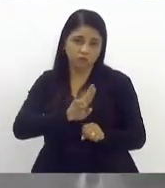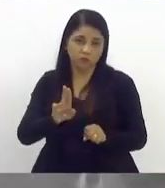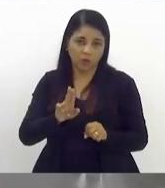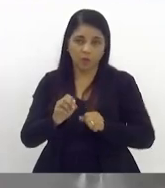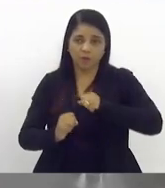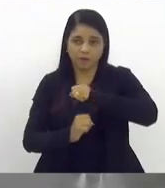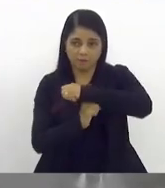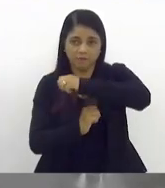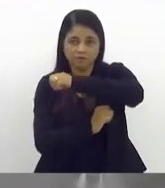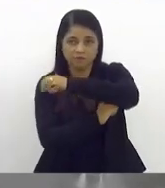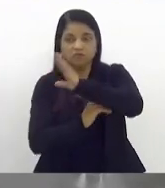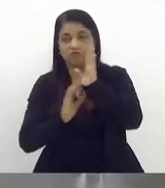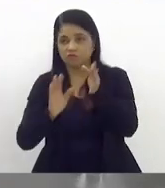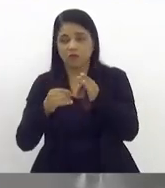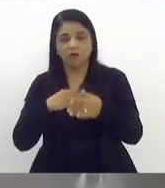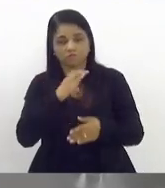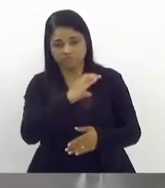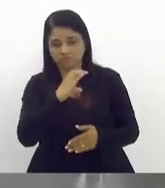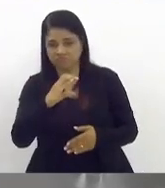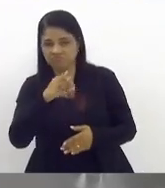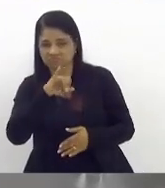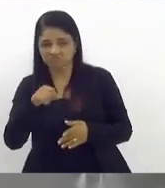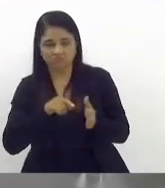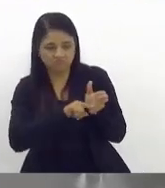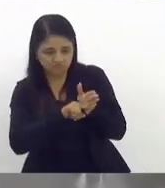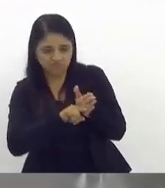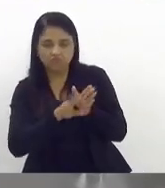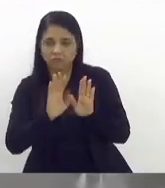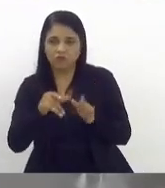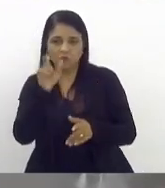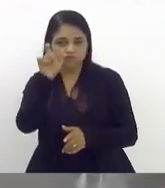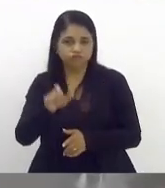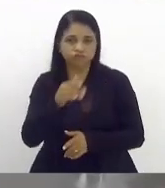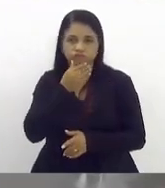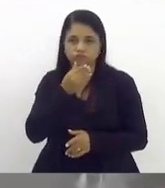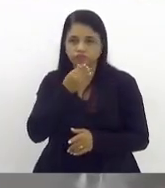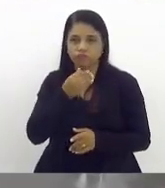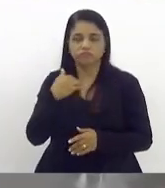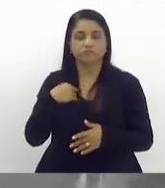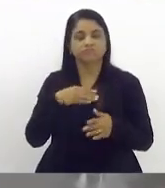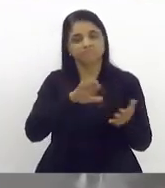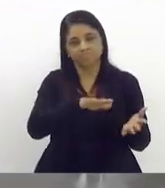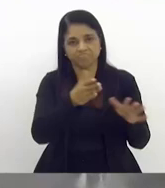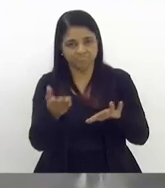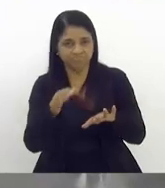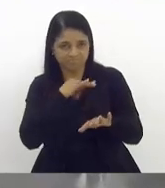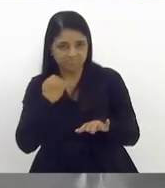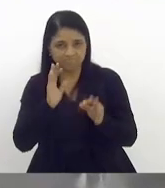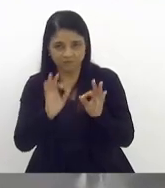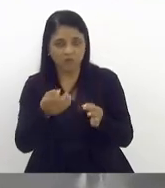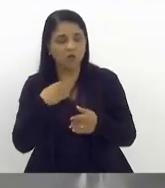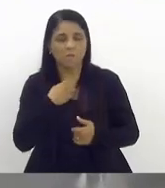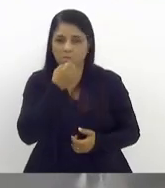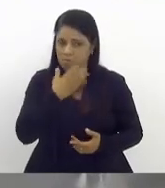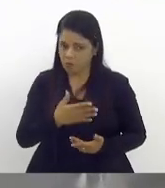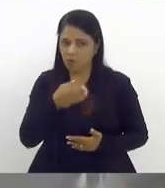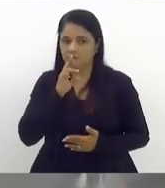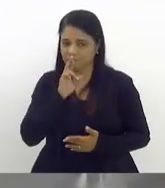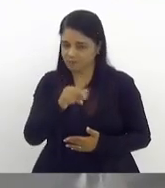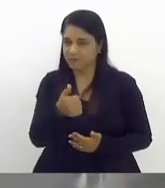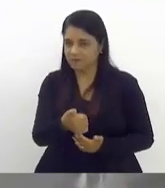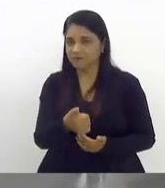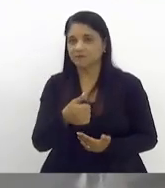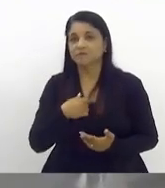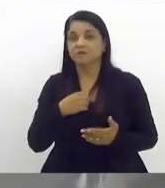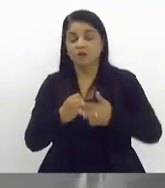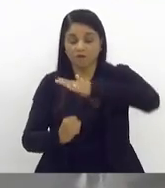verificou, é falecido. Então. Ok. Mas boa observação. Agora, uma questão aqui é que o